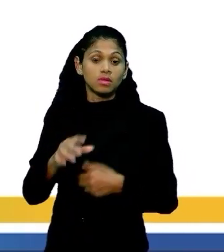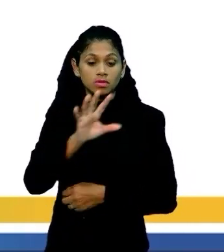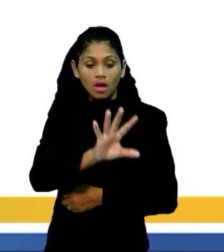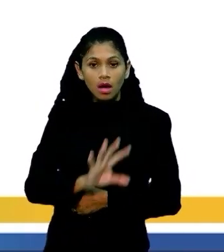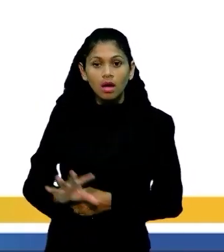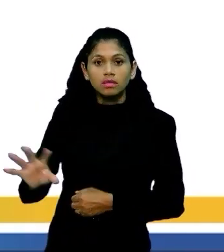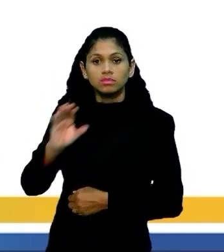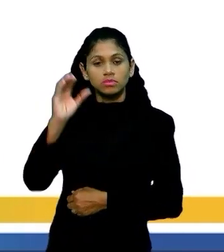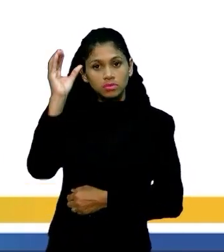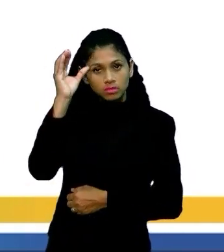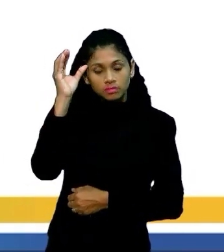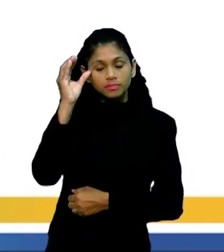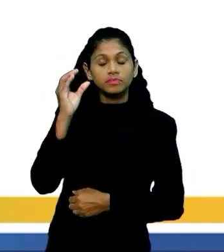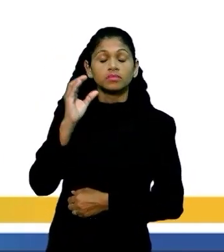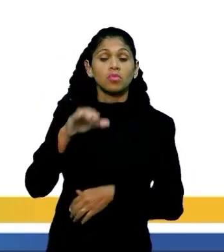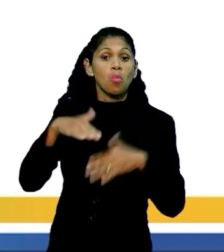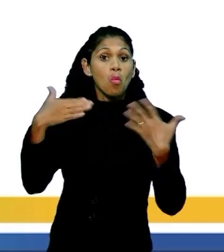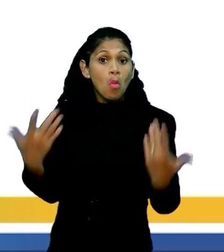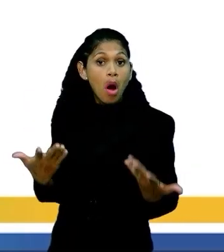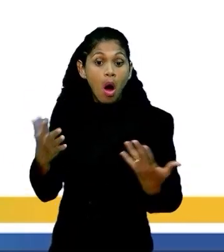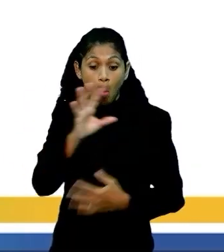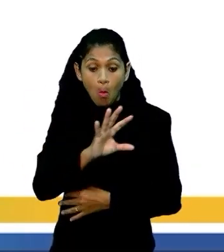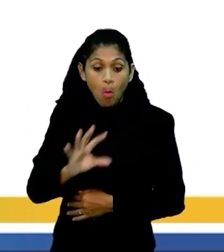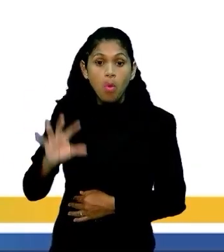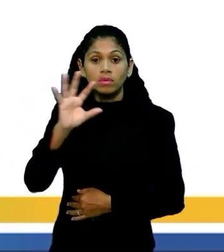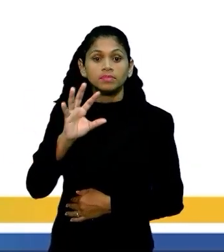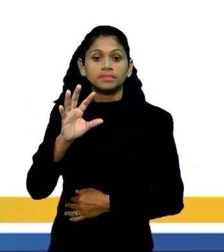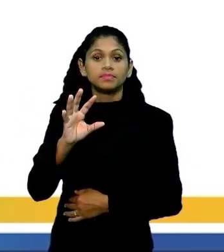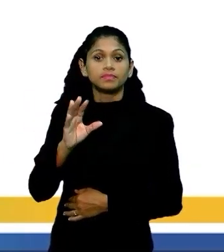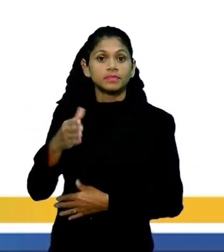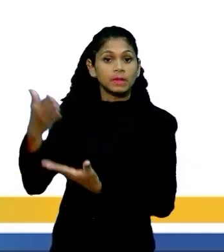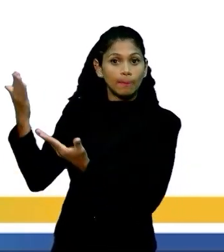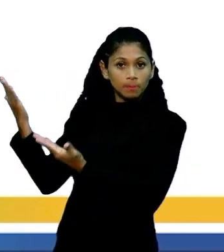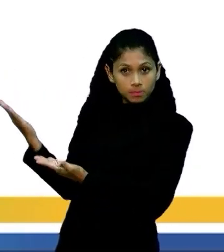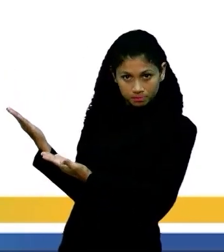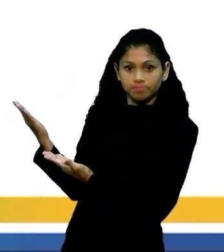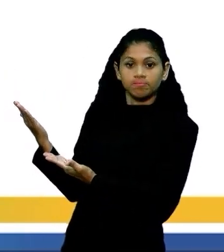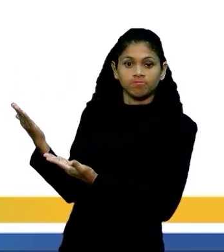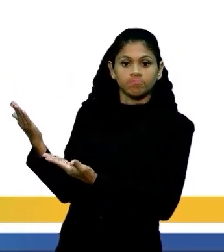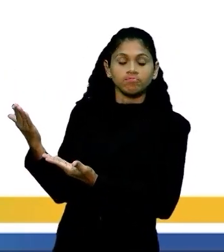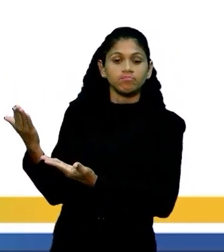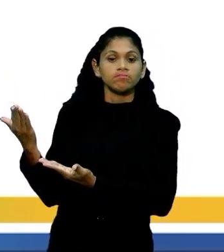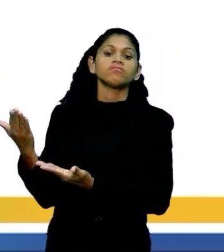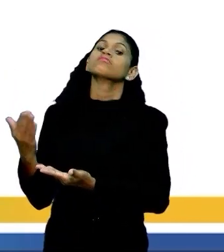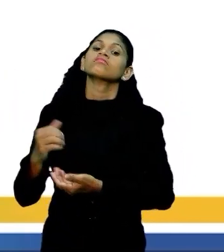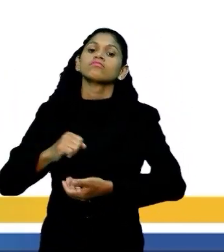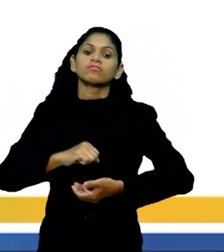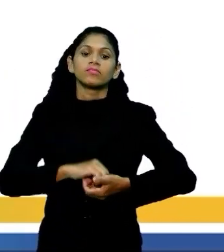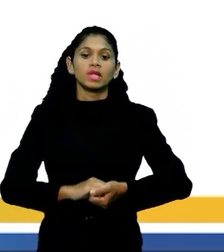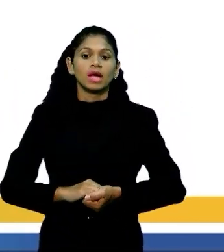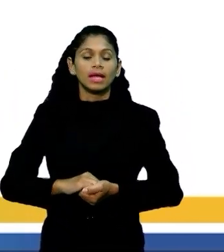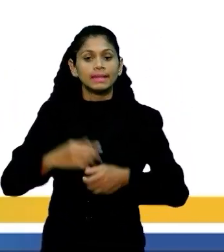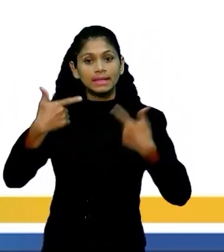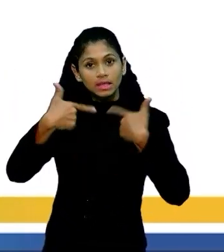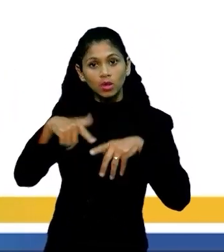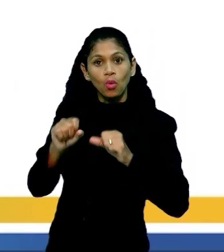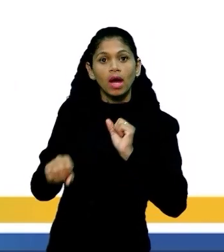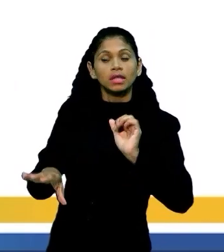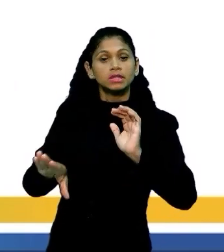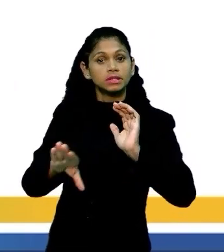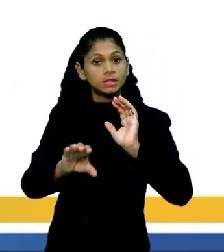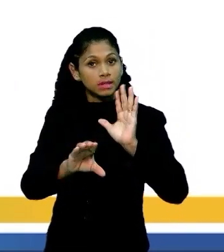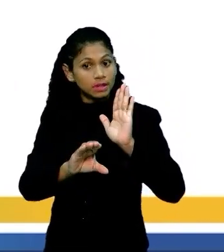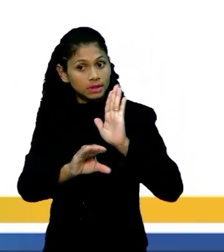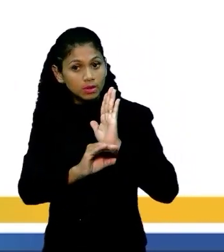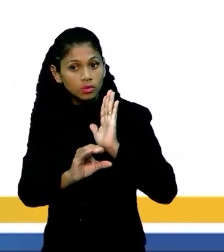são essas áreas temos aí ó linguagens códigos e suas Tecnologias Ciências Humanas e suas Tecnologias Ciências da Natureza